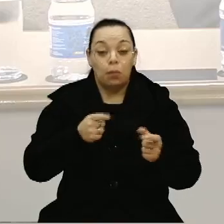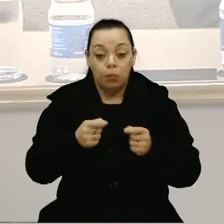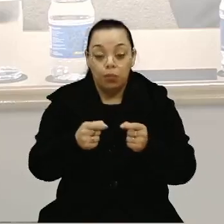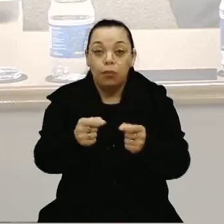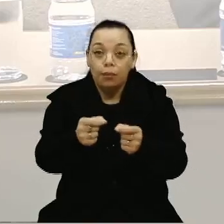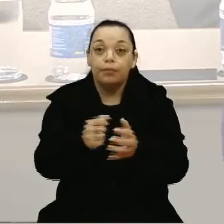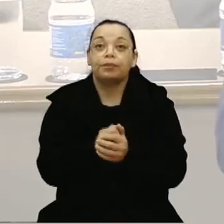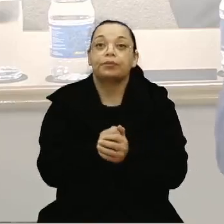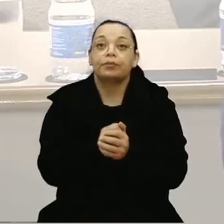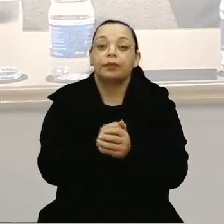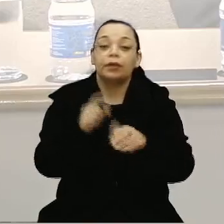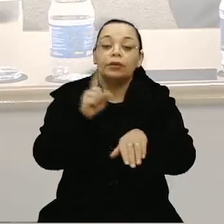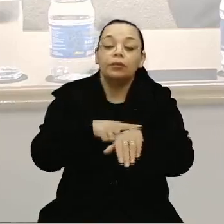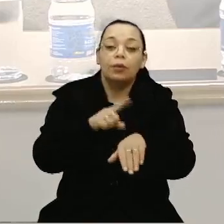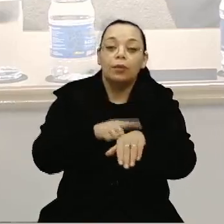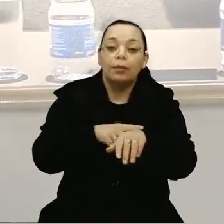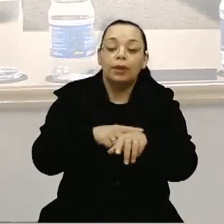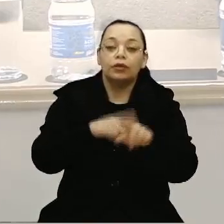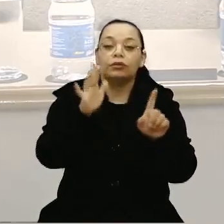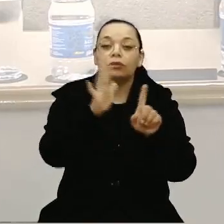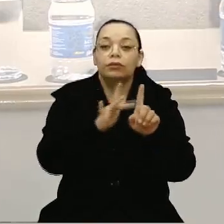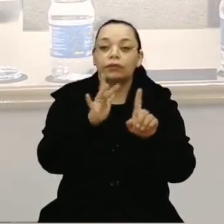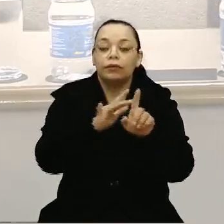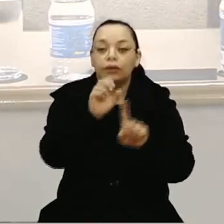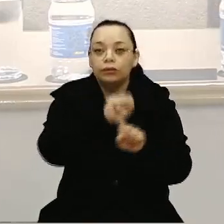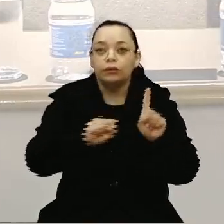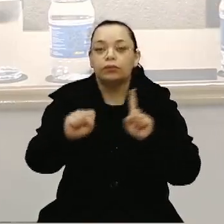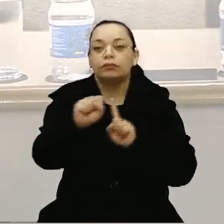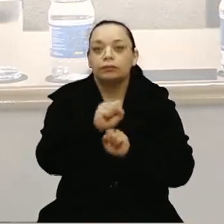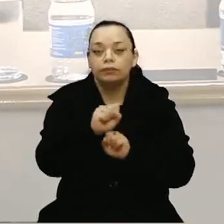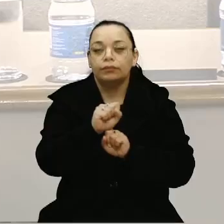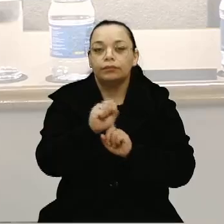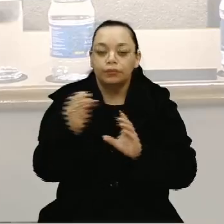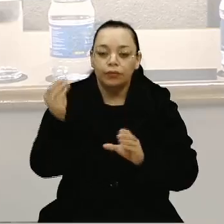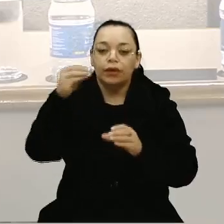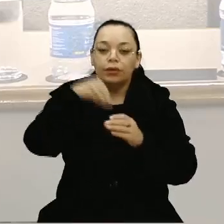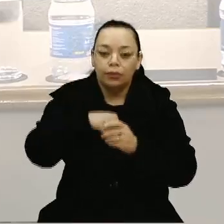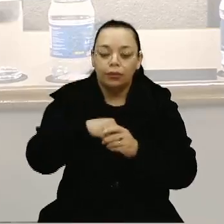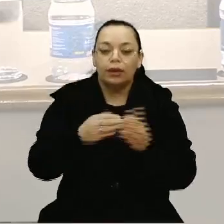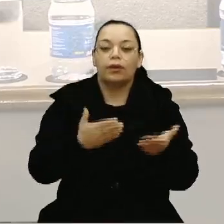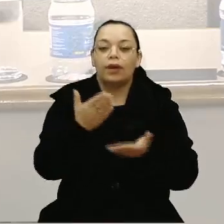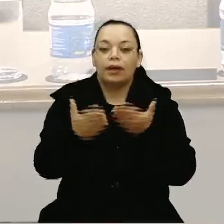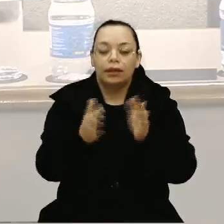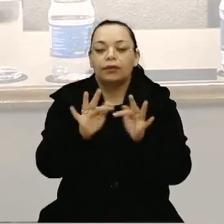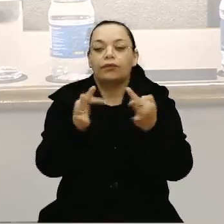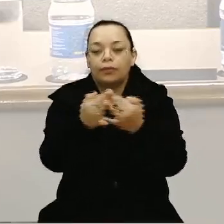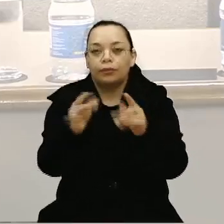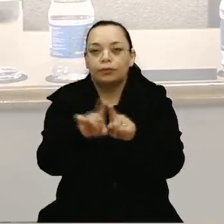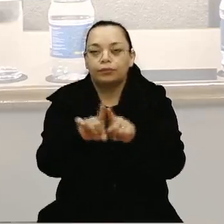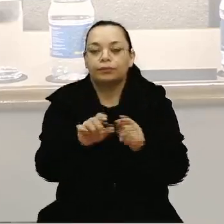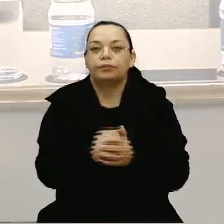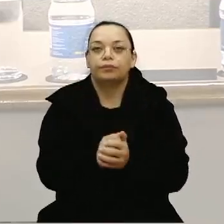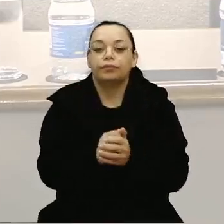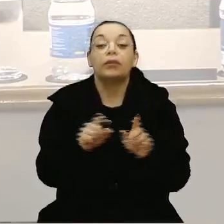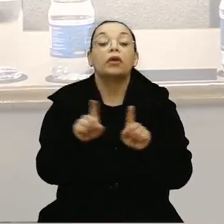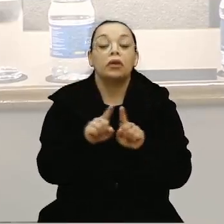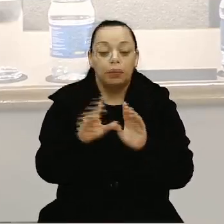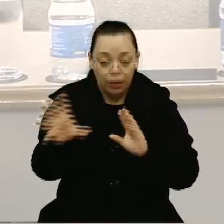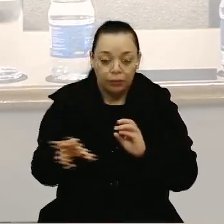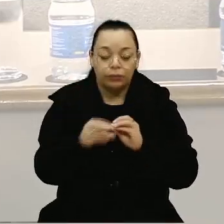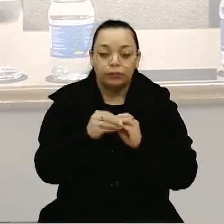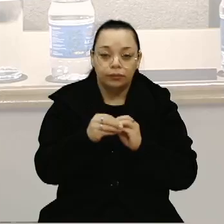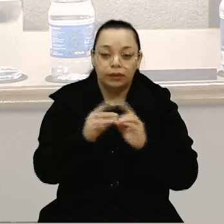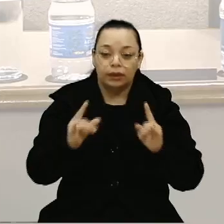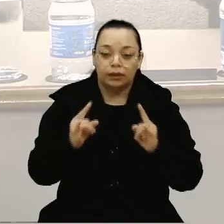em situação de vulnerabilidade social, incluindo atendimento aos familiares. Alega ainda que a